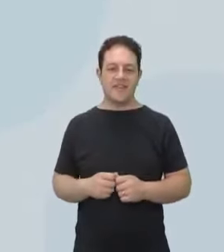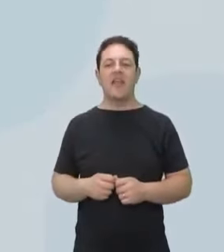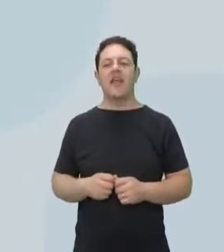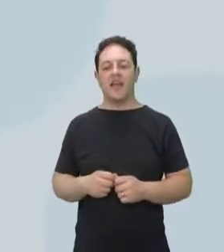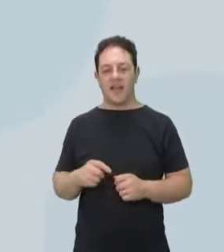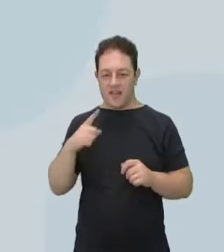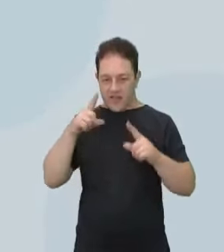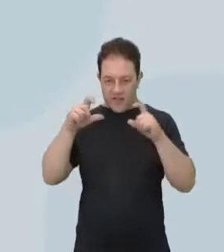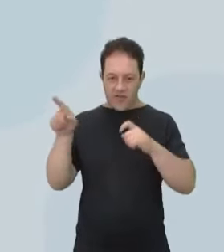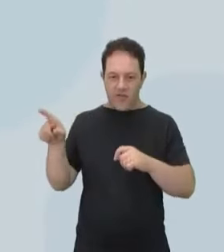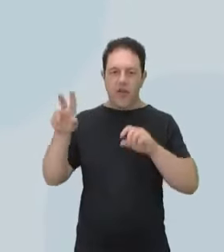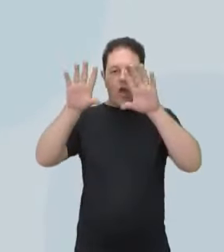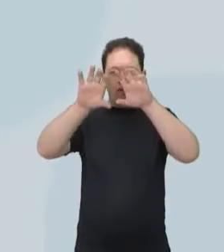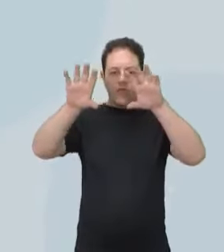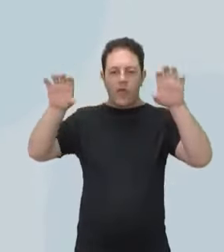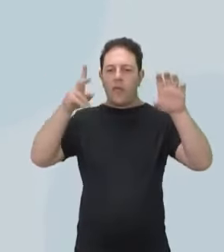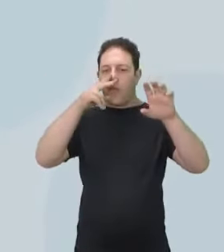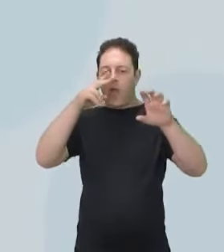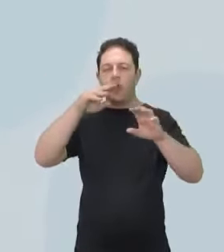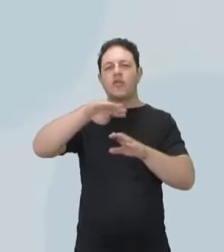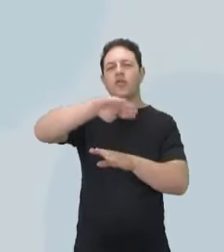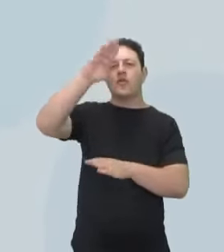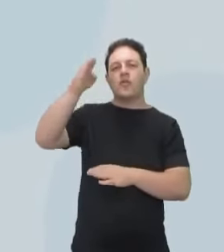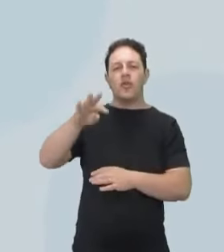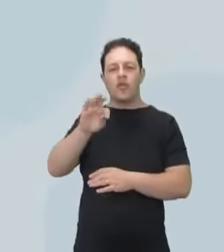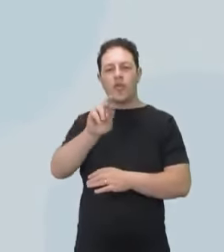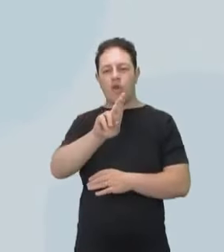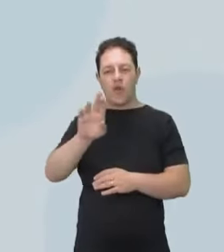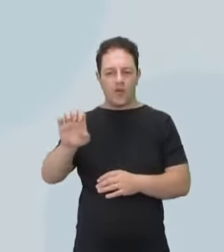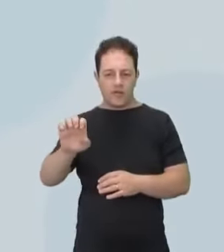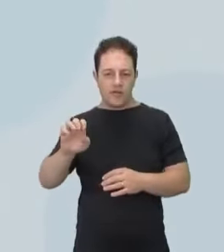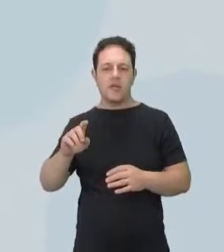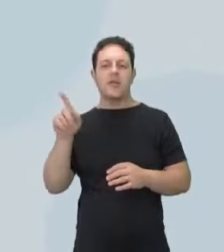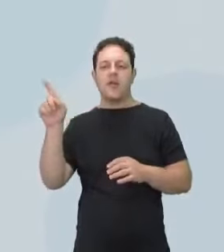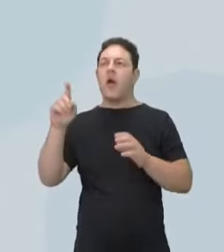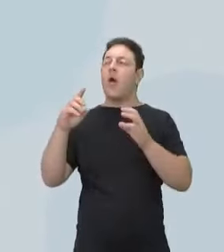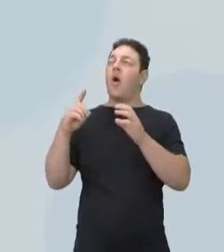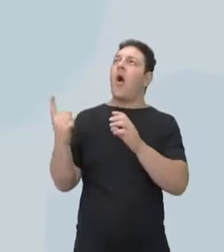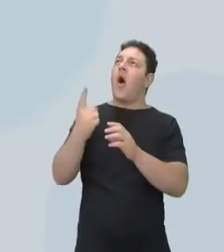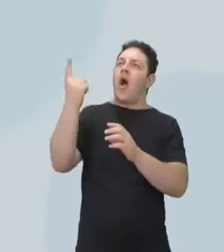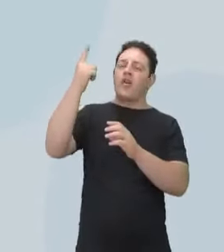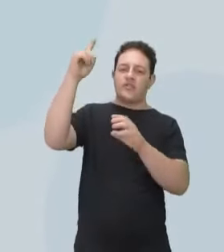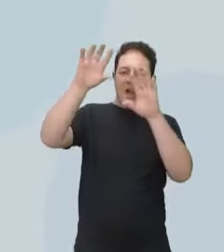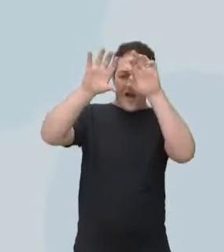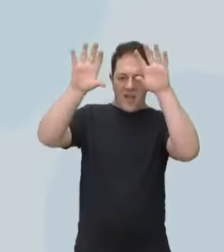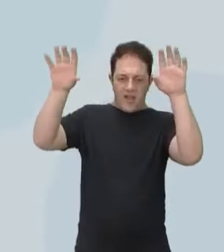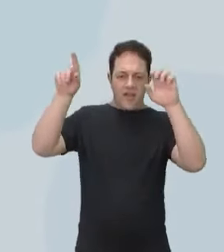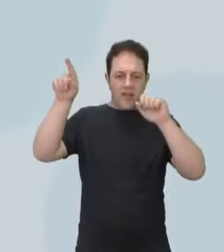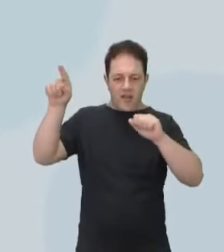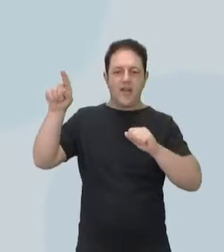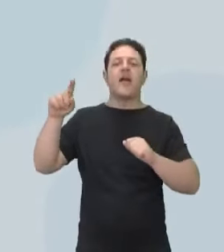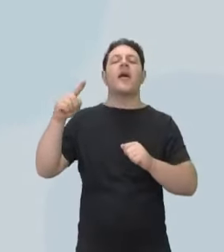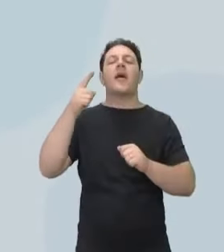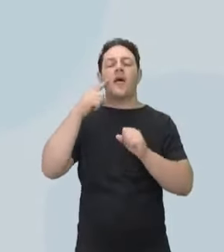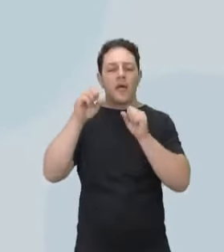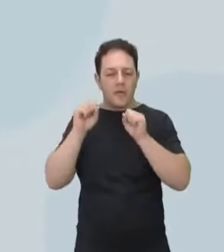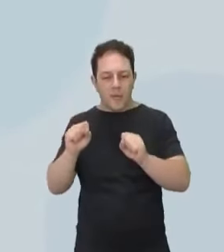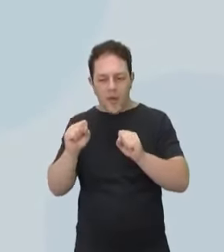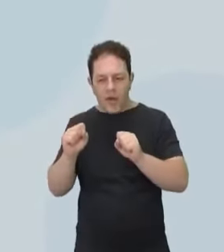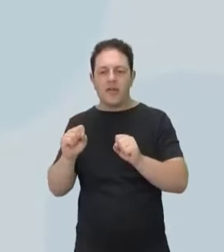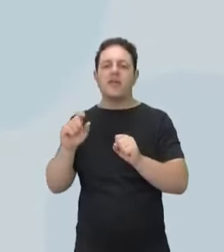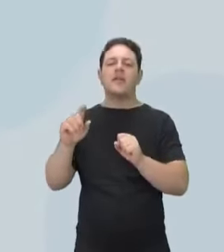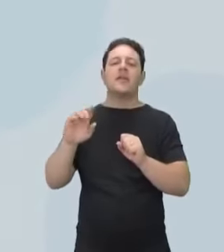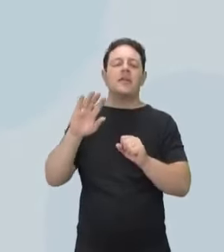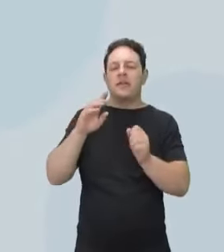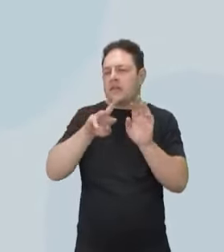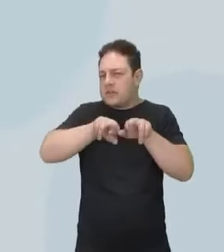né, o pessoal chama de nuvem-torre, né, o cumulonimbo, quando ele está muito alto, ele pode ter milhares de